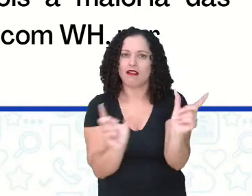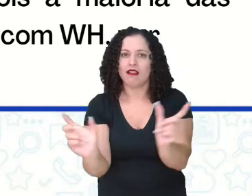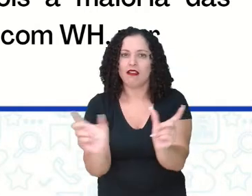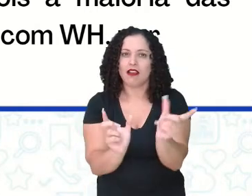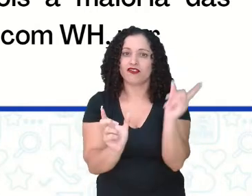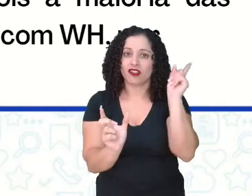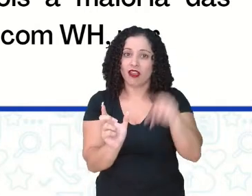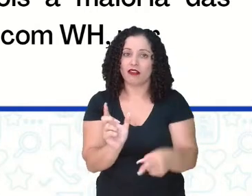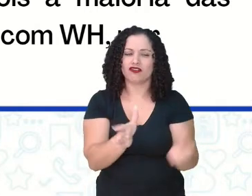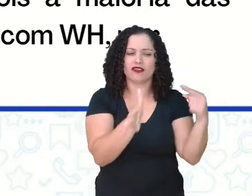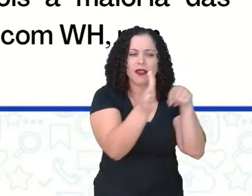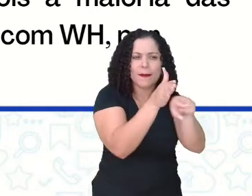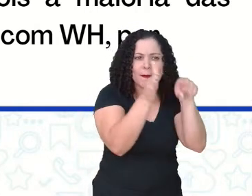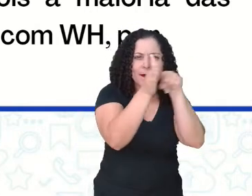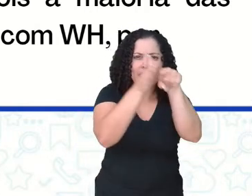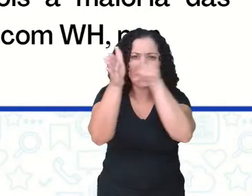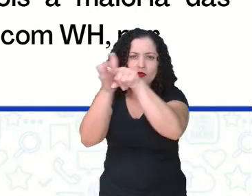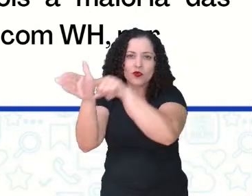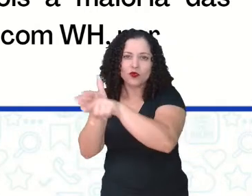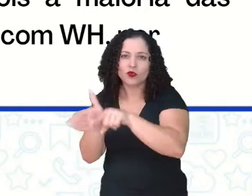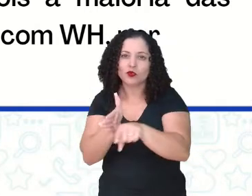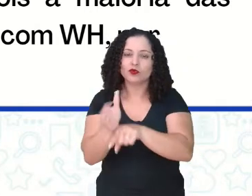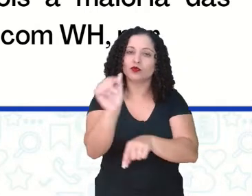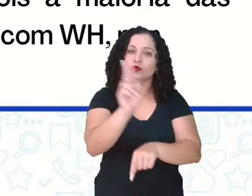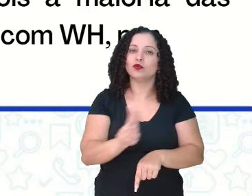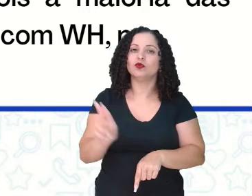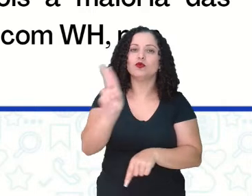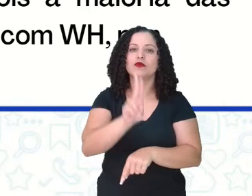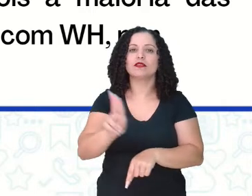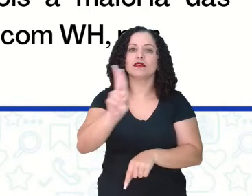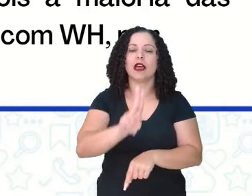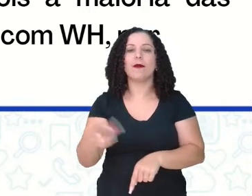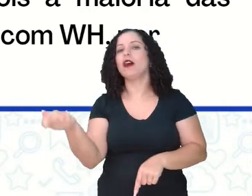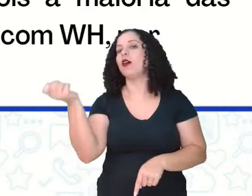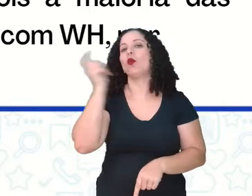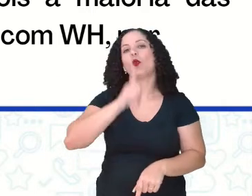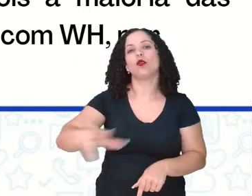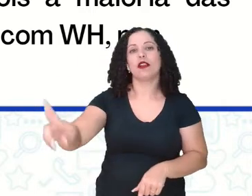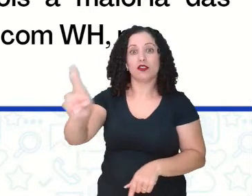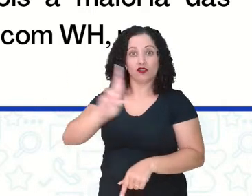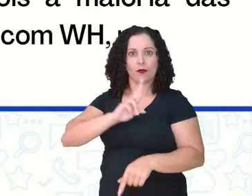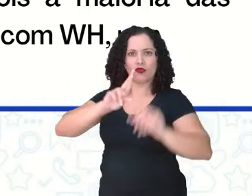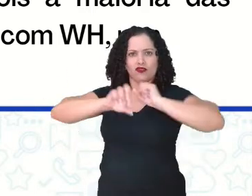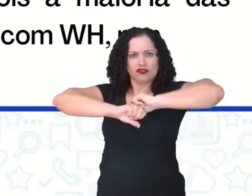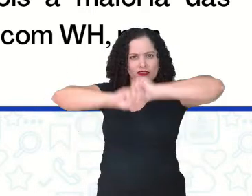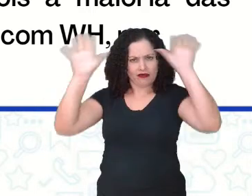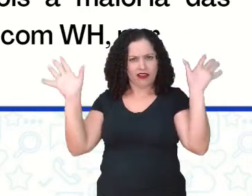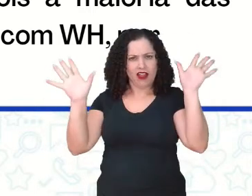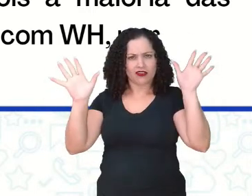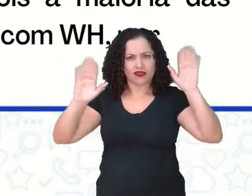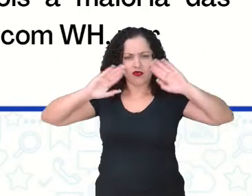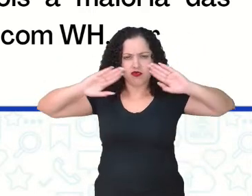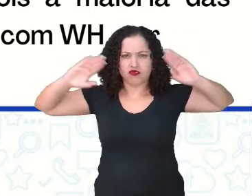palavras interrogativas utilizadas para se obter respostas mais específicas. Elas